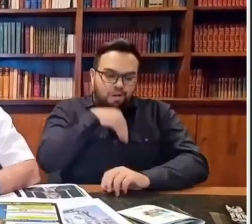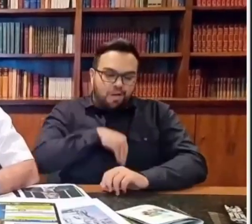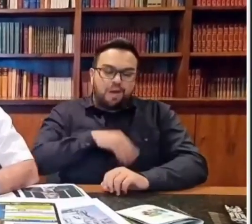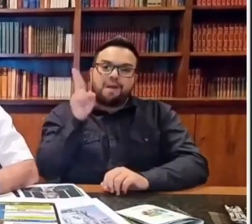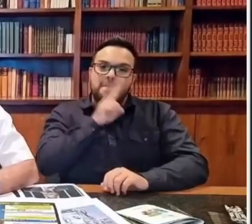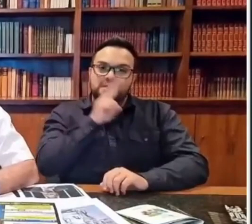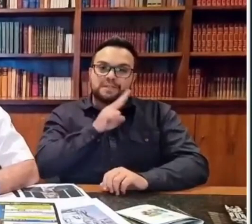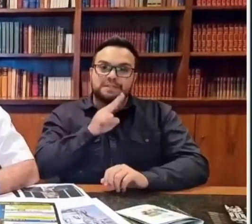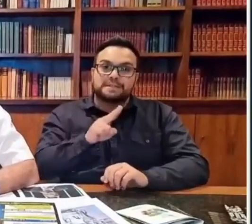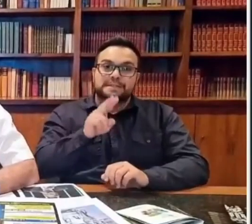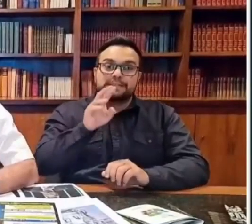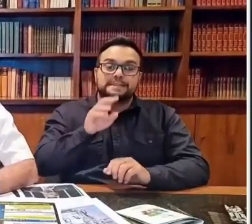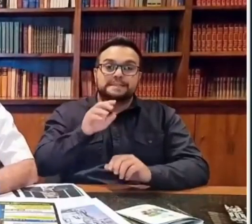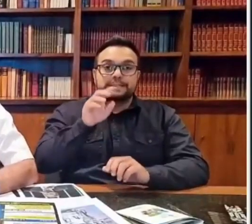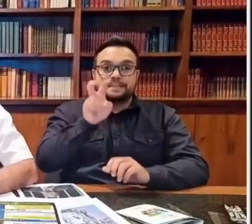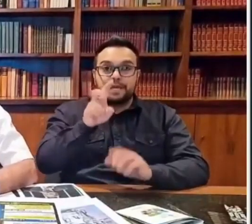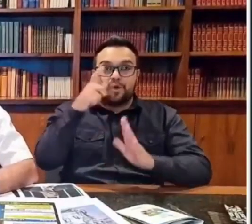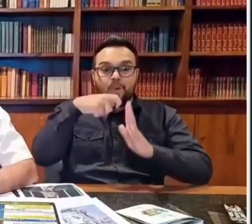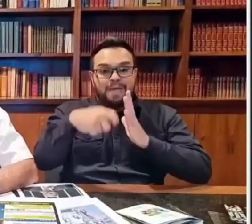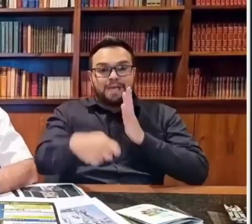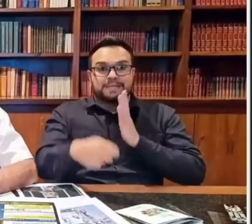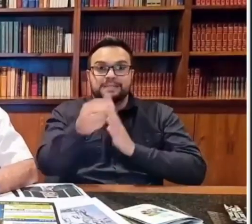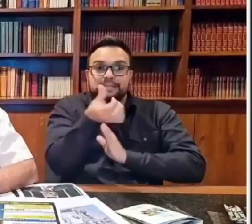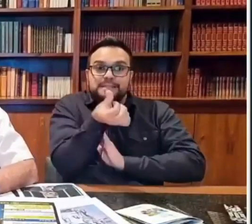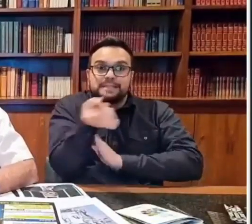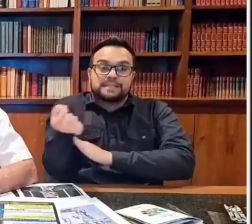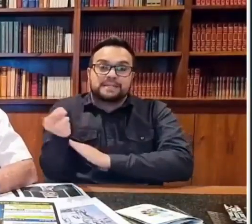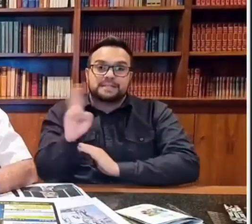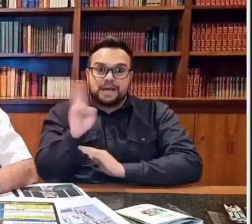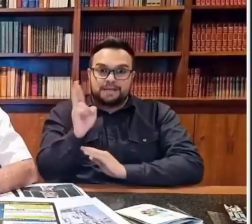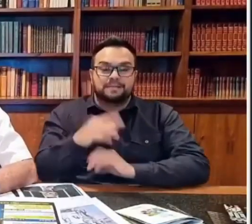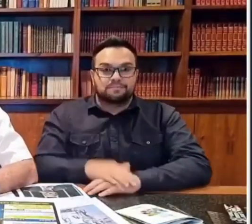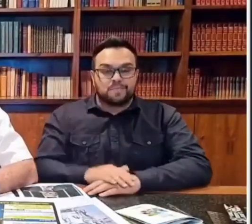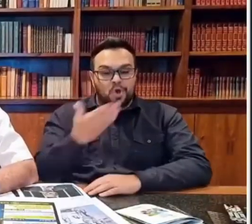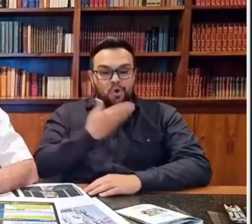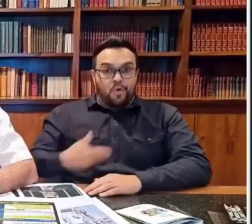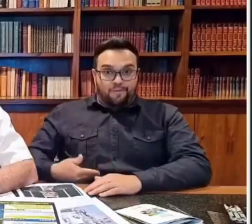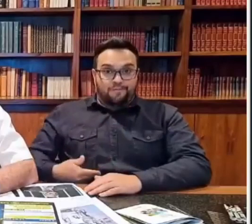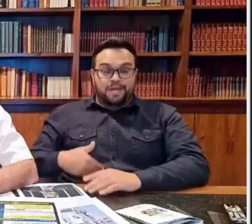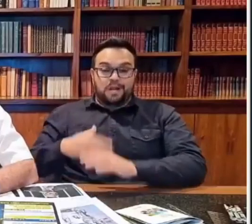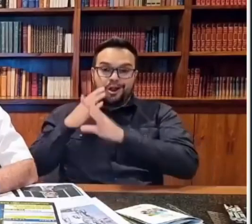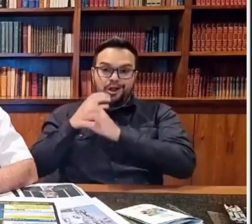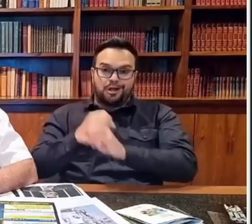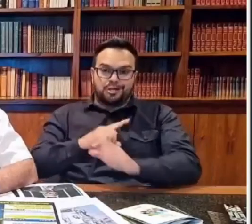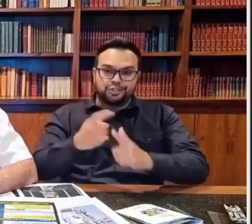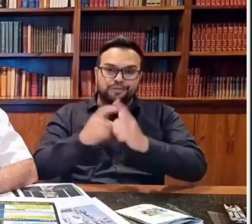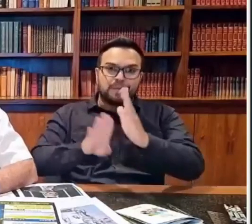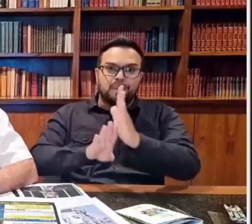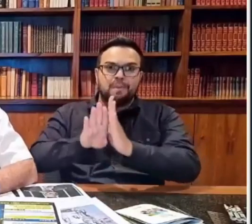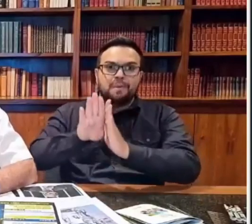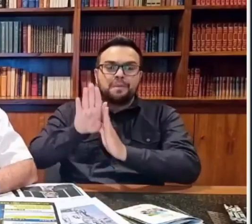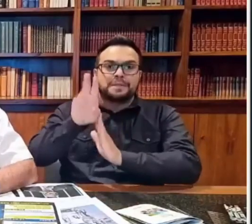parar o mundo e outra sobre fake News exatamente quem tenta fazer uma manifestação é